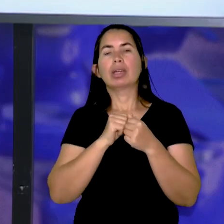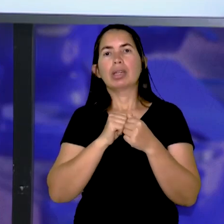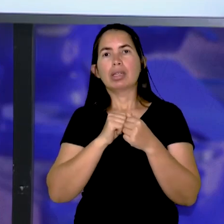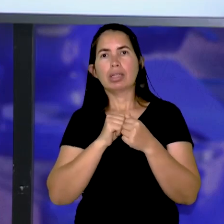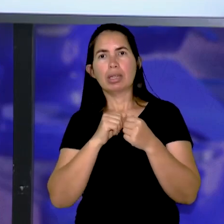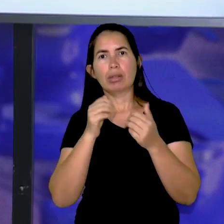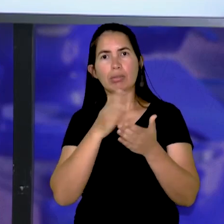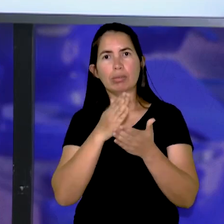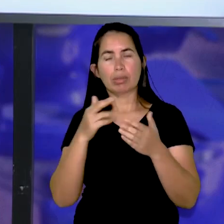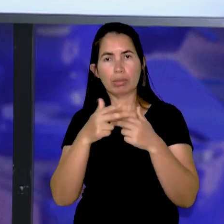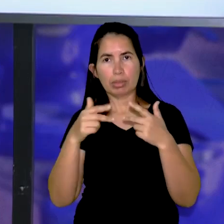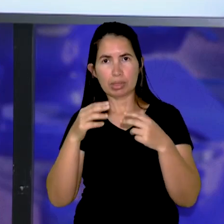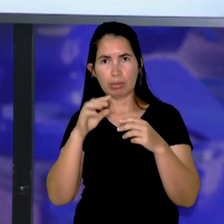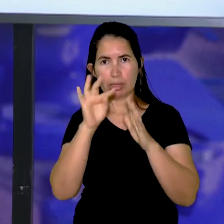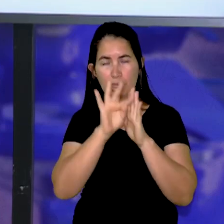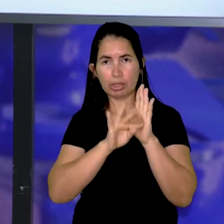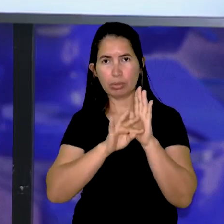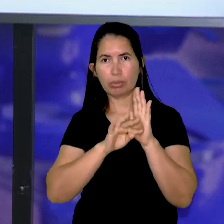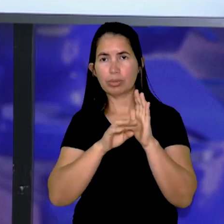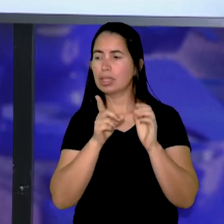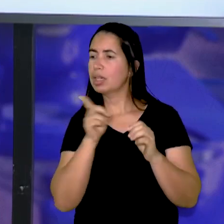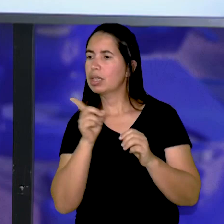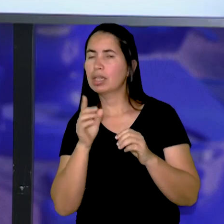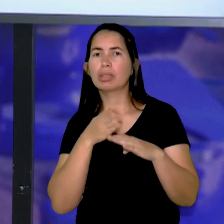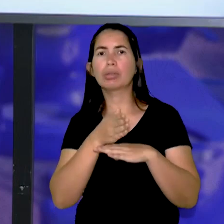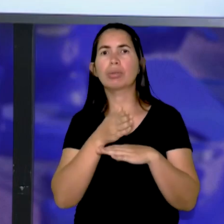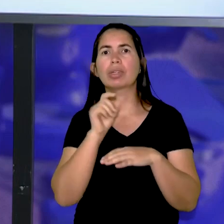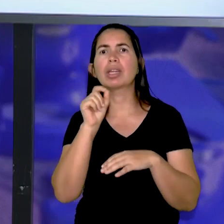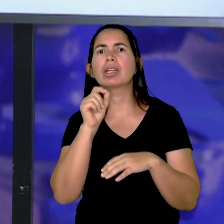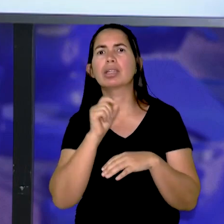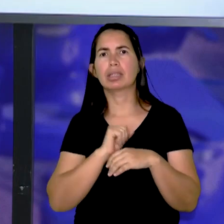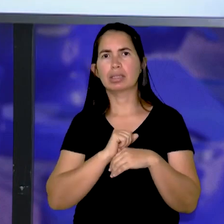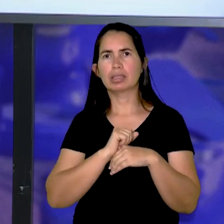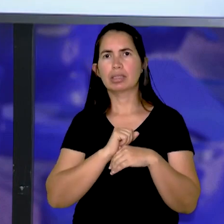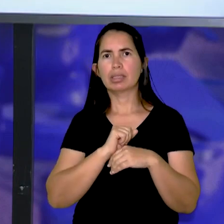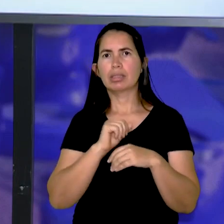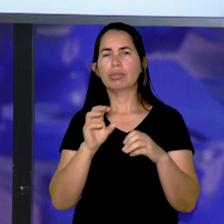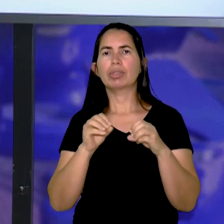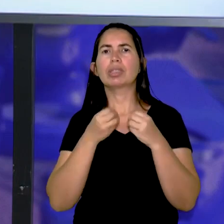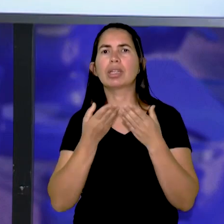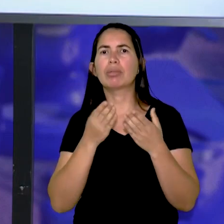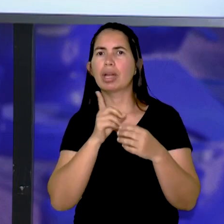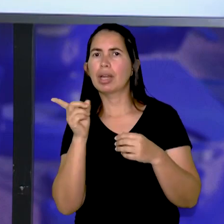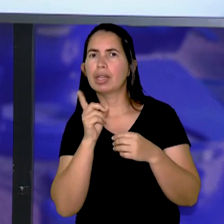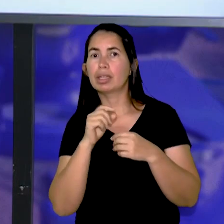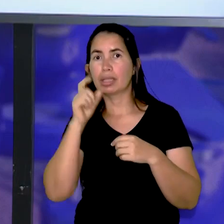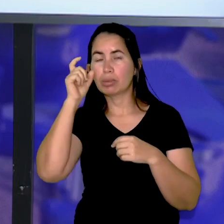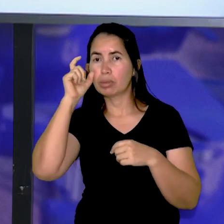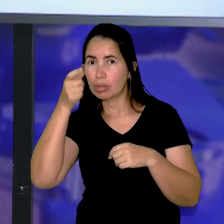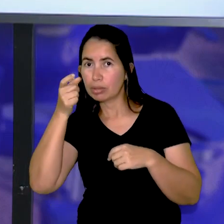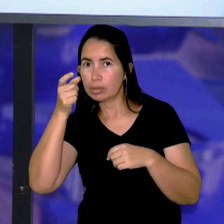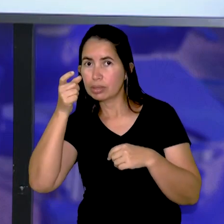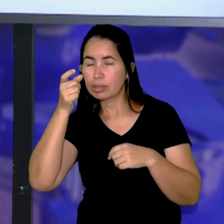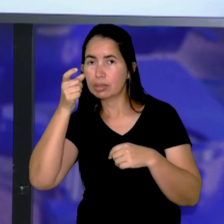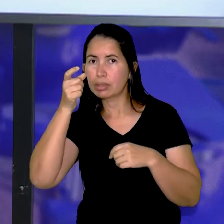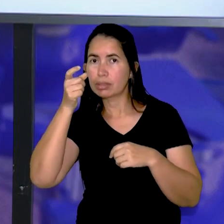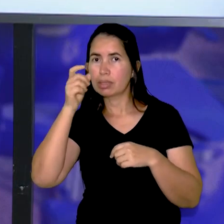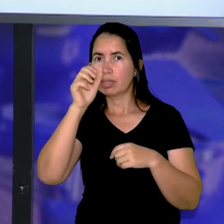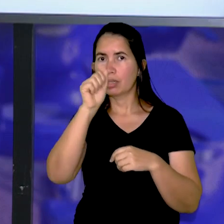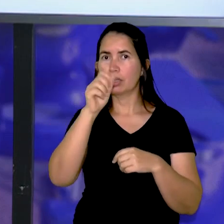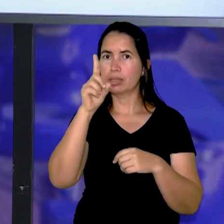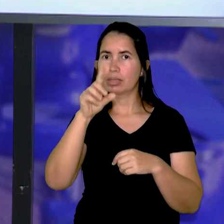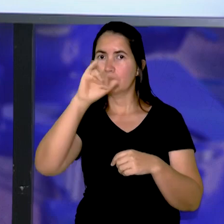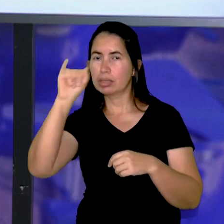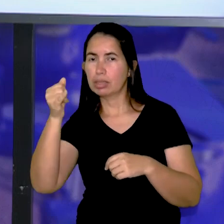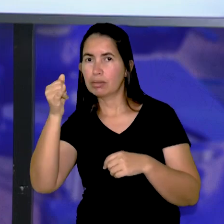Então, ela entrou, quem é ela? Ela é Camila. Então, a qualidade que foi dada a Camila é o quê? Que ela é curiosa, entendeu? Que